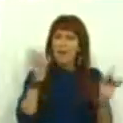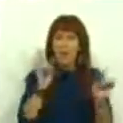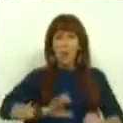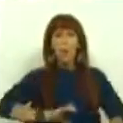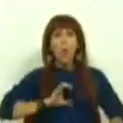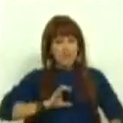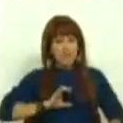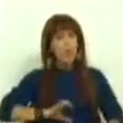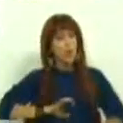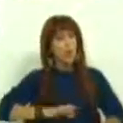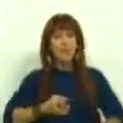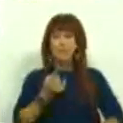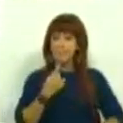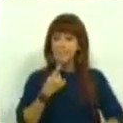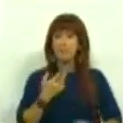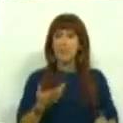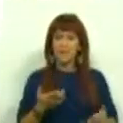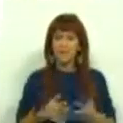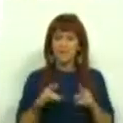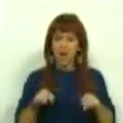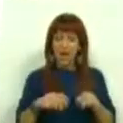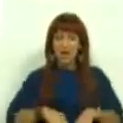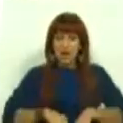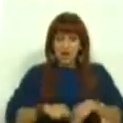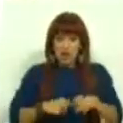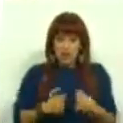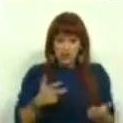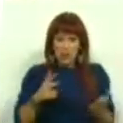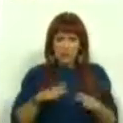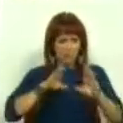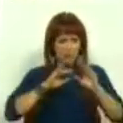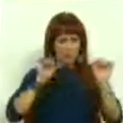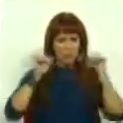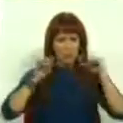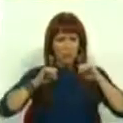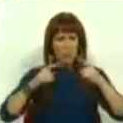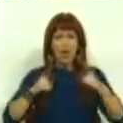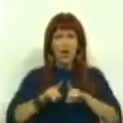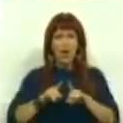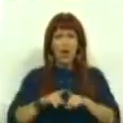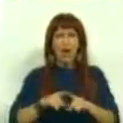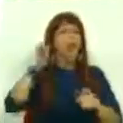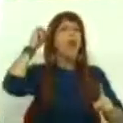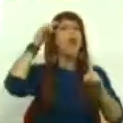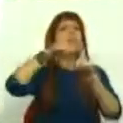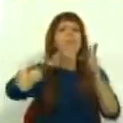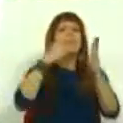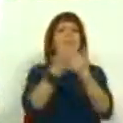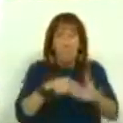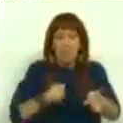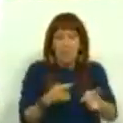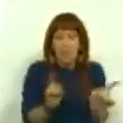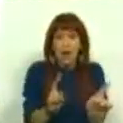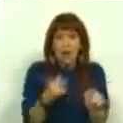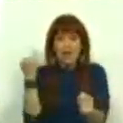confiança. Trata-se de perceber que este espírito de diálogo e de concertação não são um fim em si mesmos,